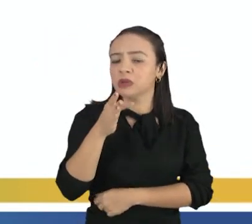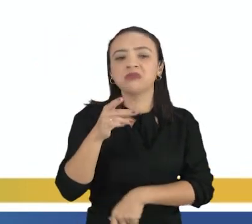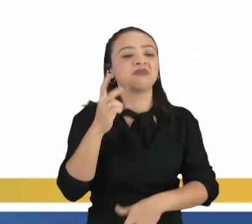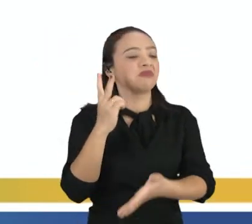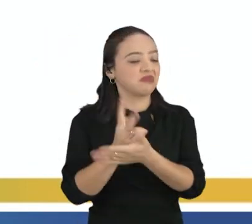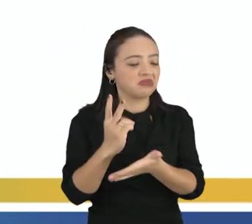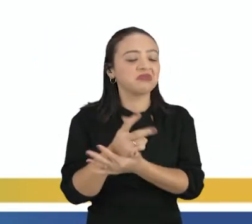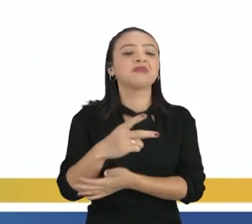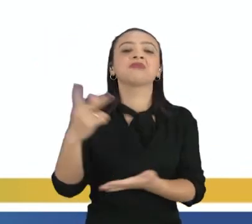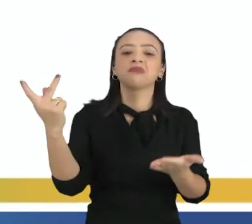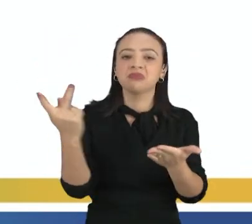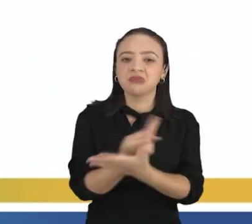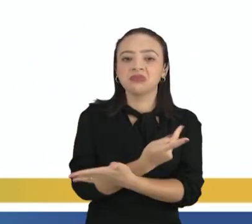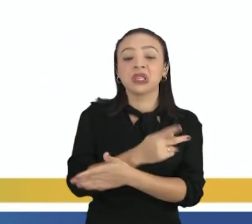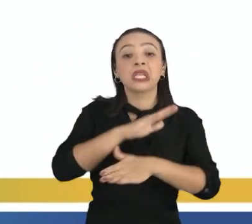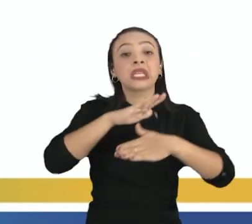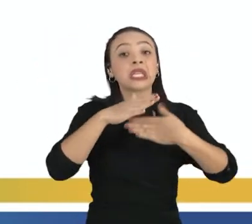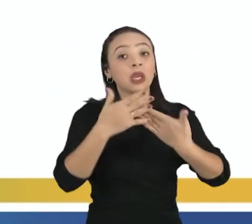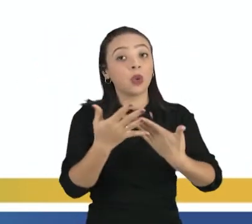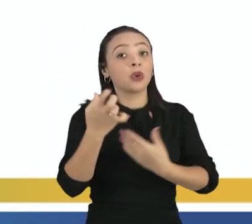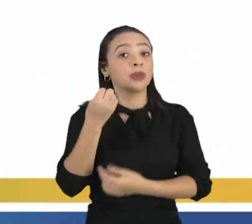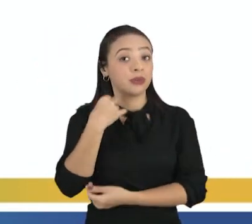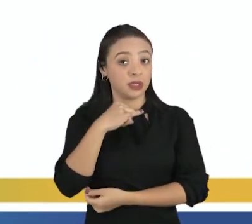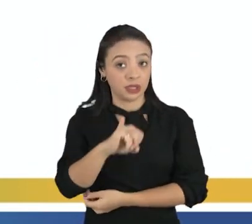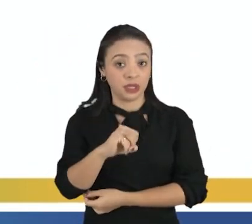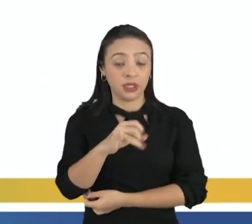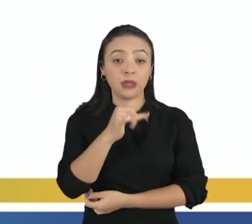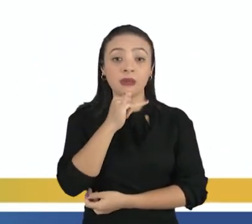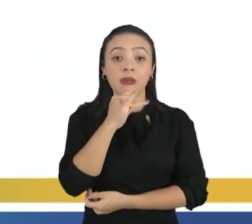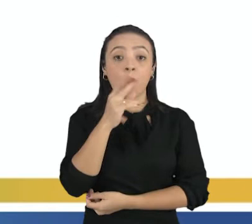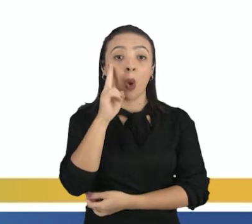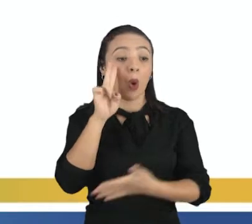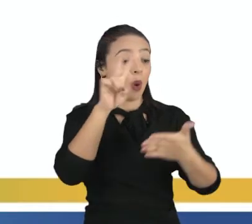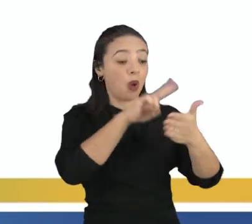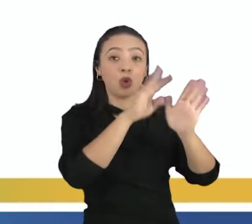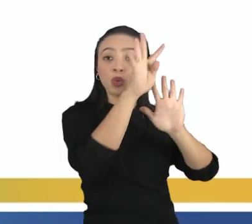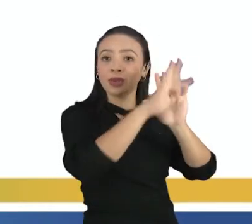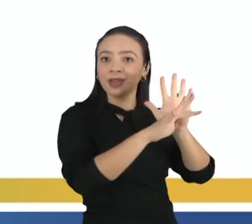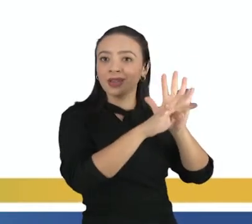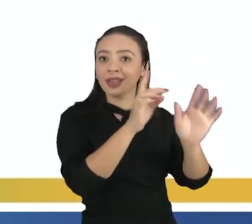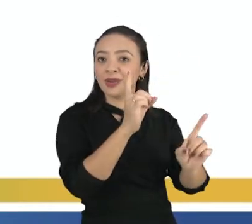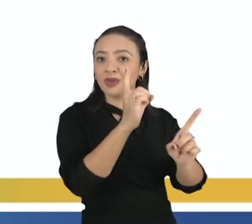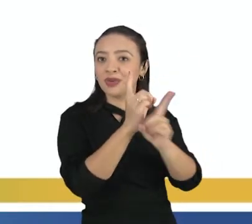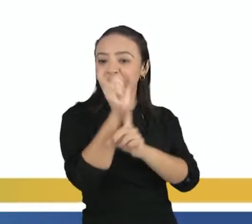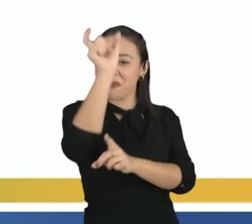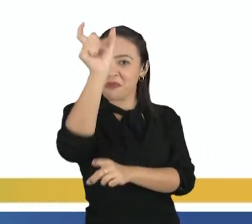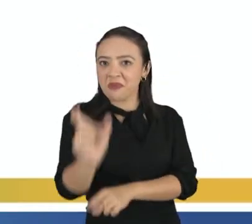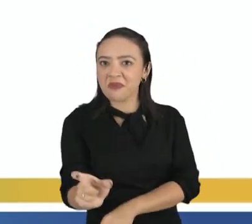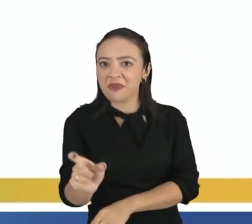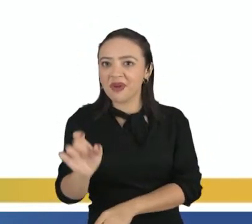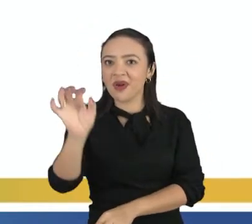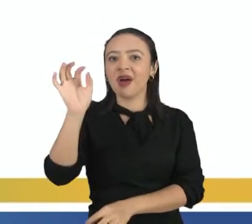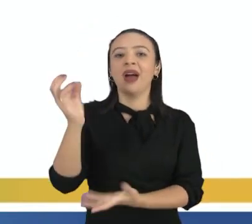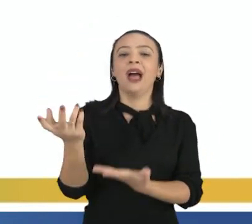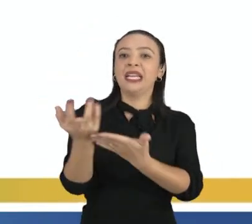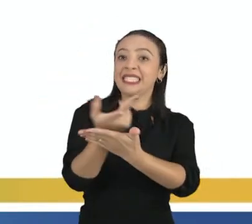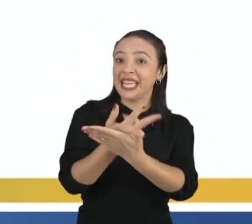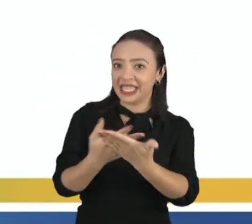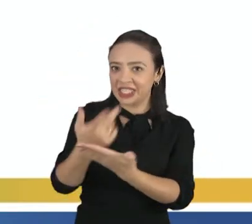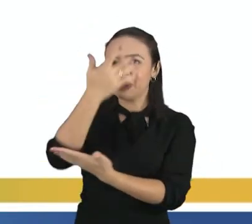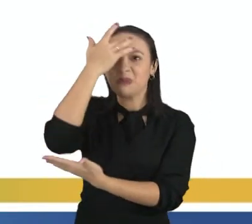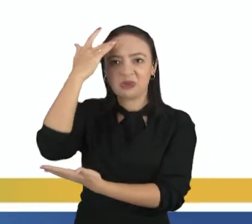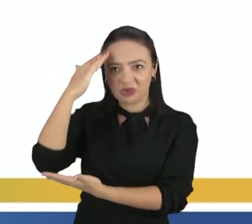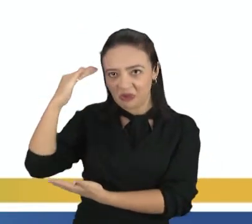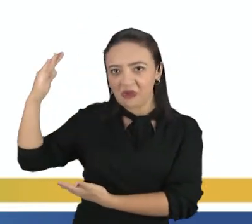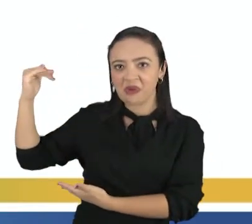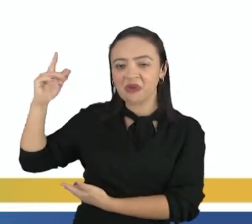comum. Então, quando você, num texto, encontrar uma caricatura de uma personalidade, de uma pessoa muito conhecida,